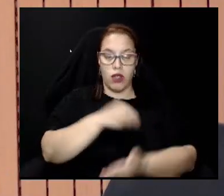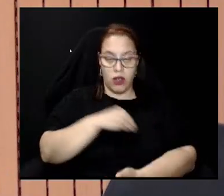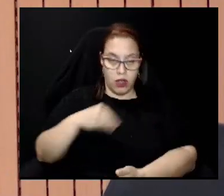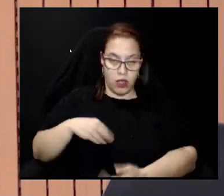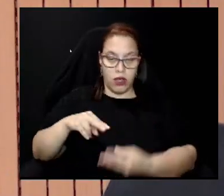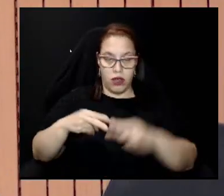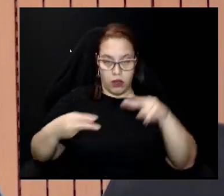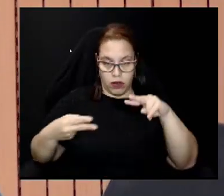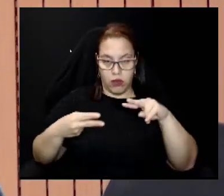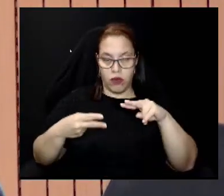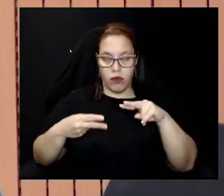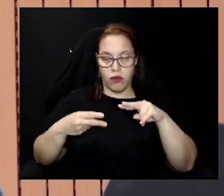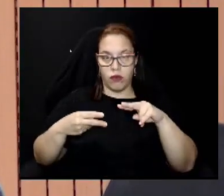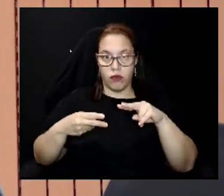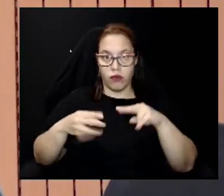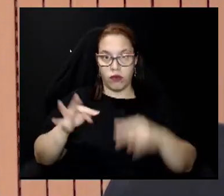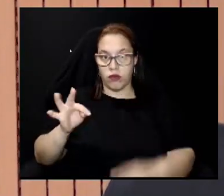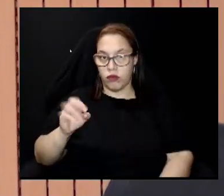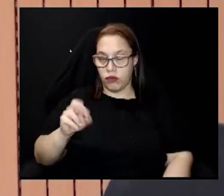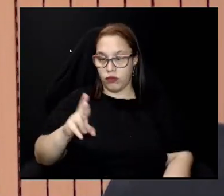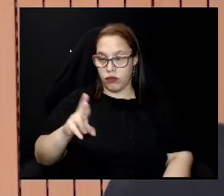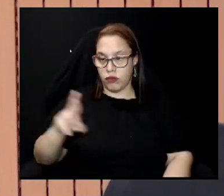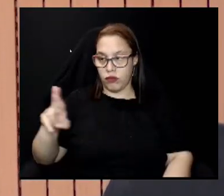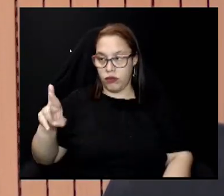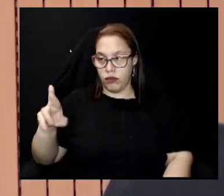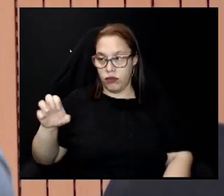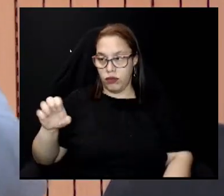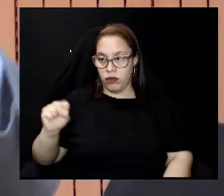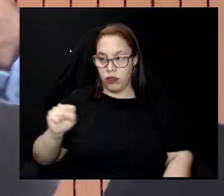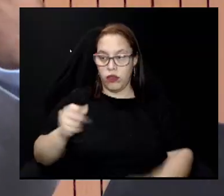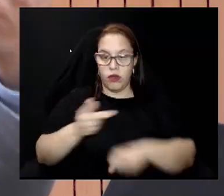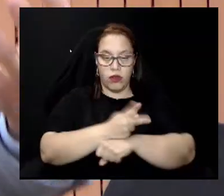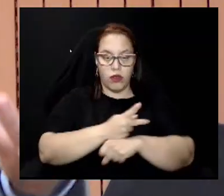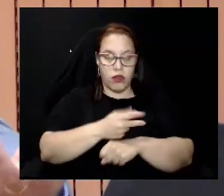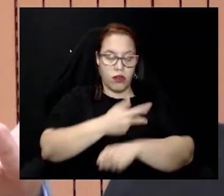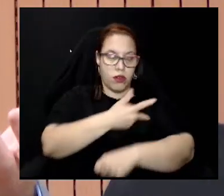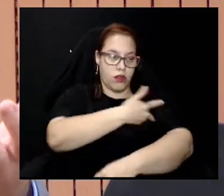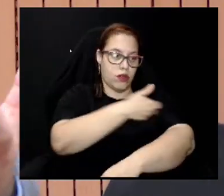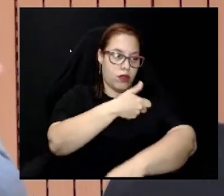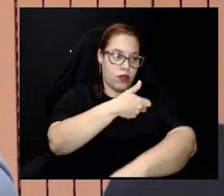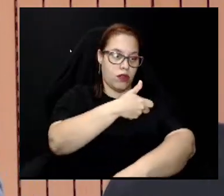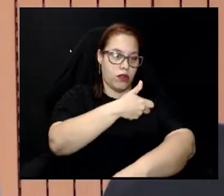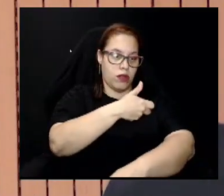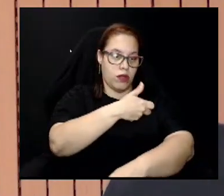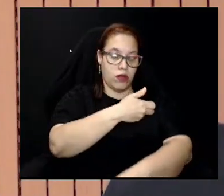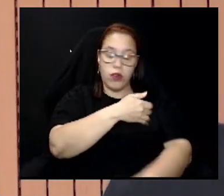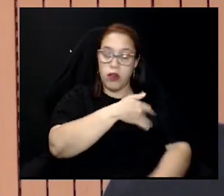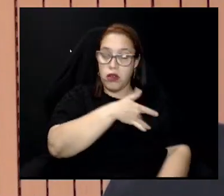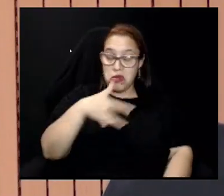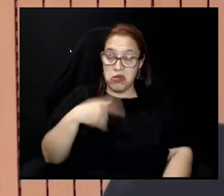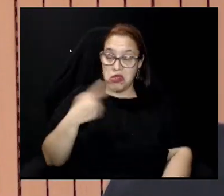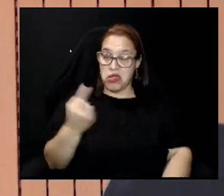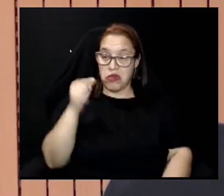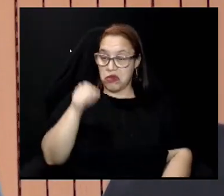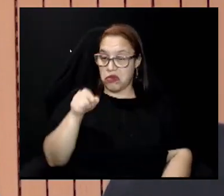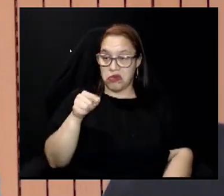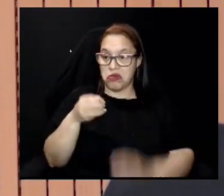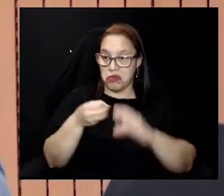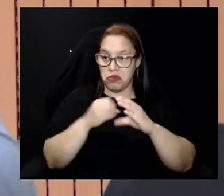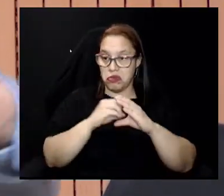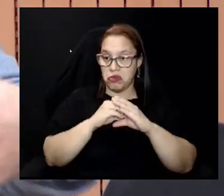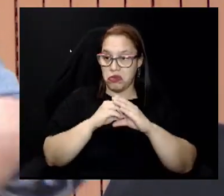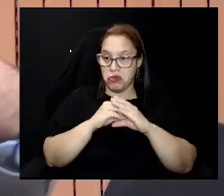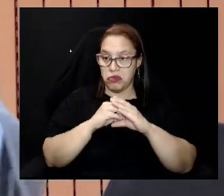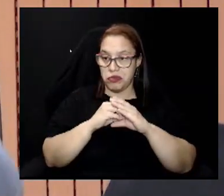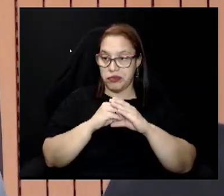colocou, é um exame, teoricamente, de sangue, em que a gente busca avaliar células saudáveis daquele indivíduo, como eu falei para vocês, células que